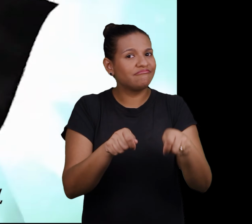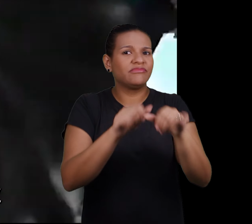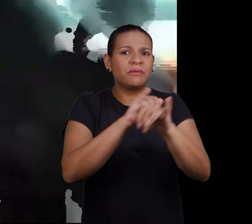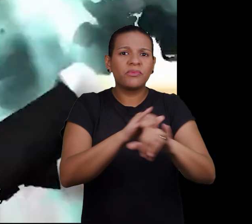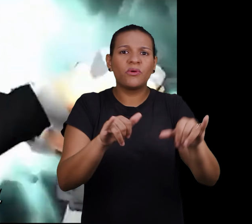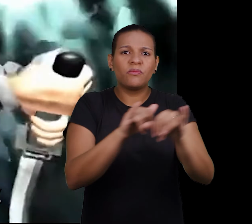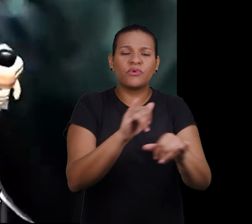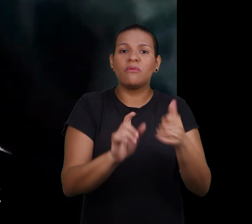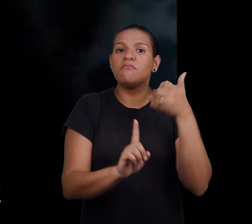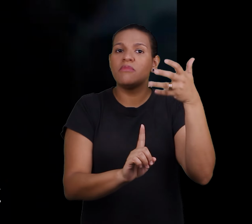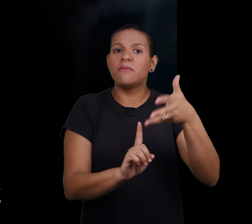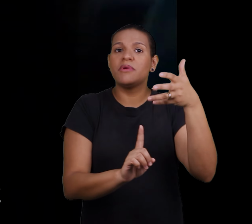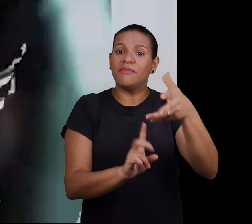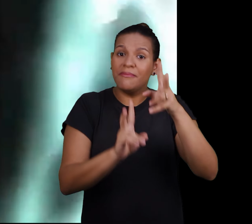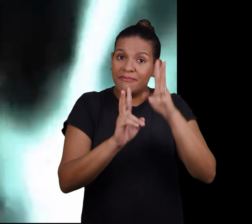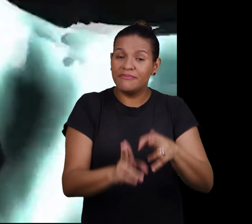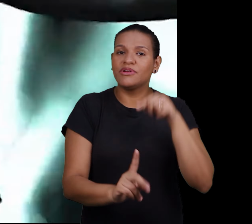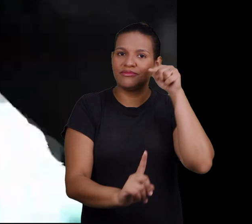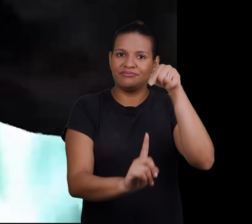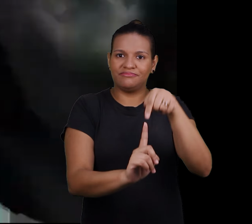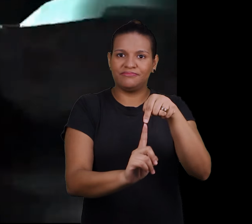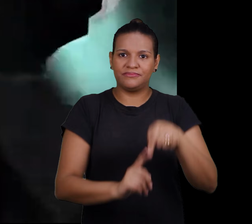reproduzir discursos de forma intencional.